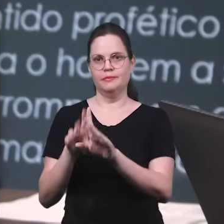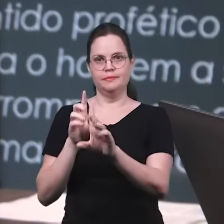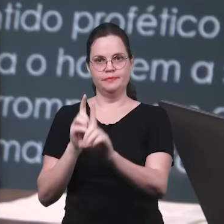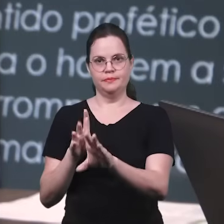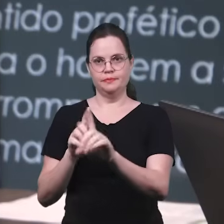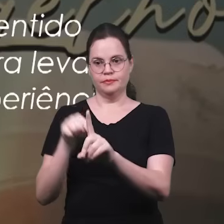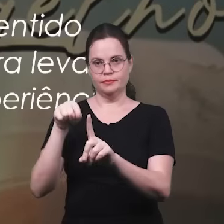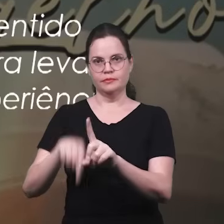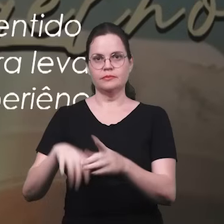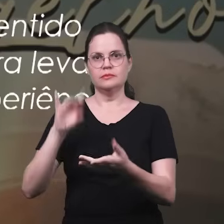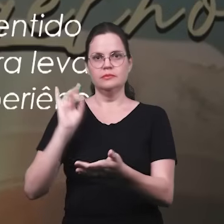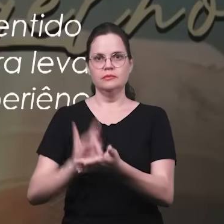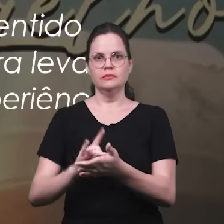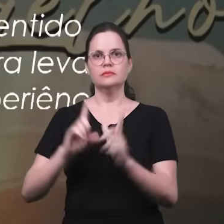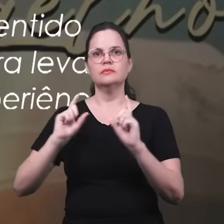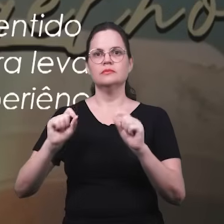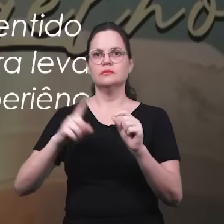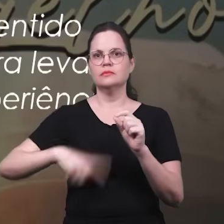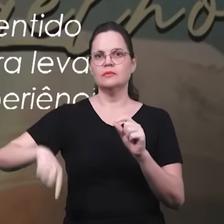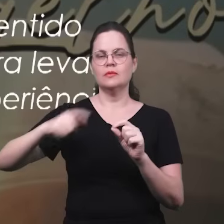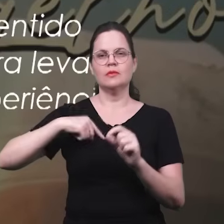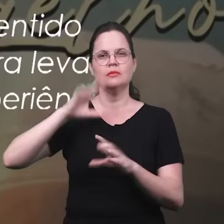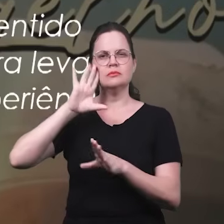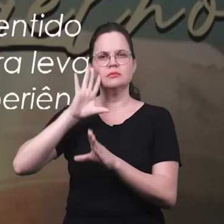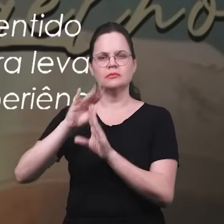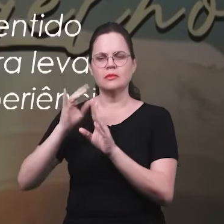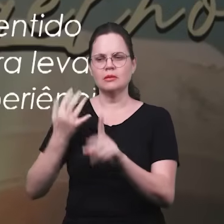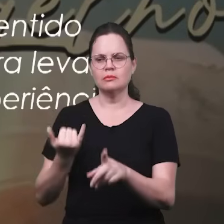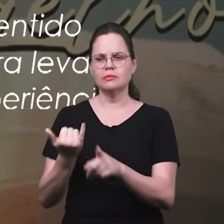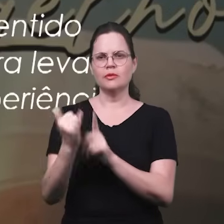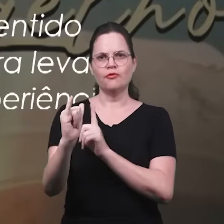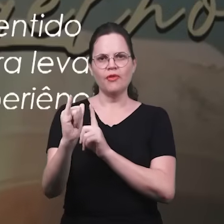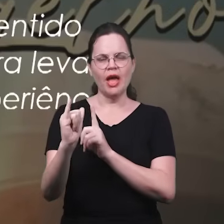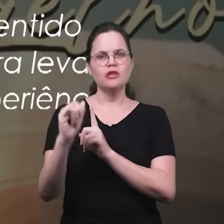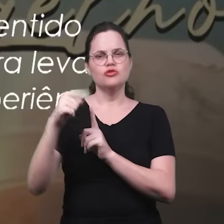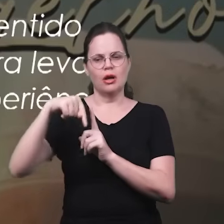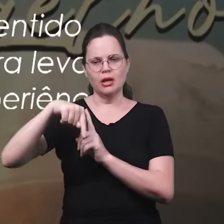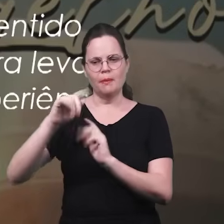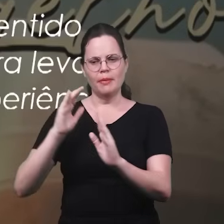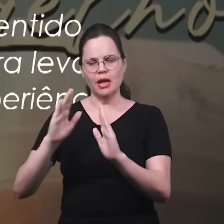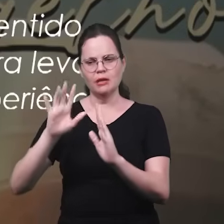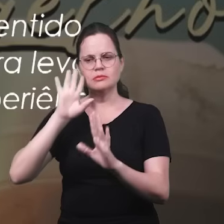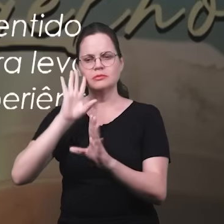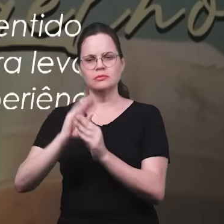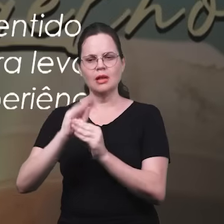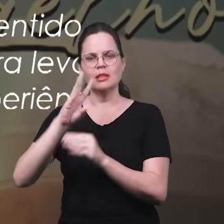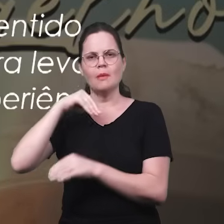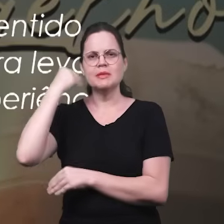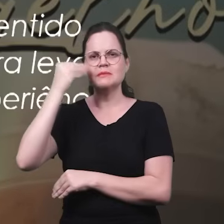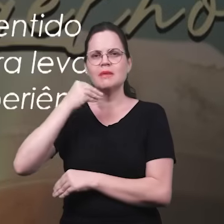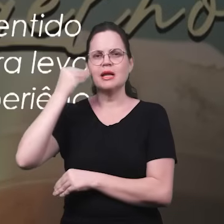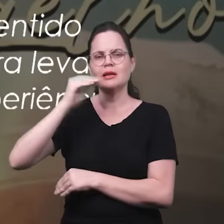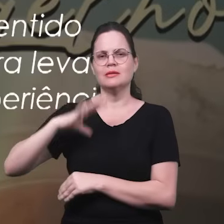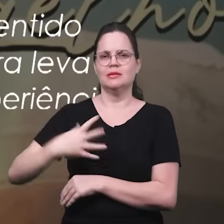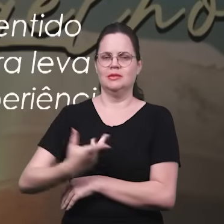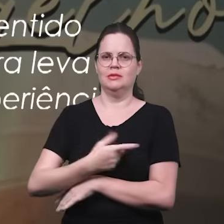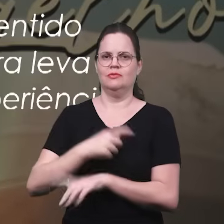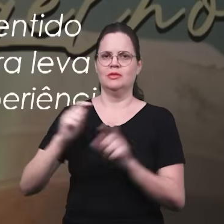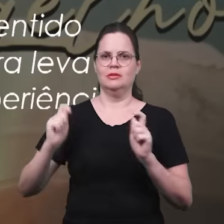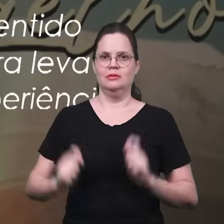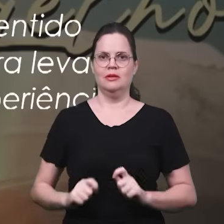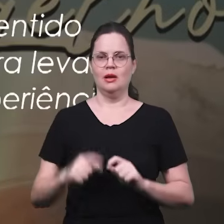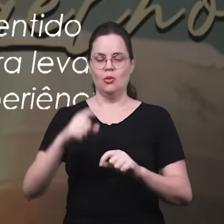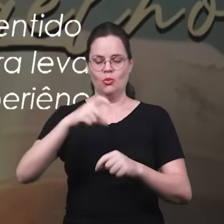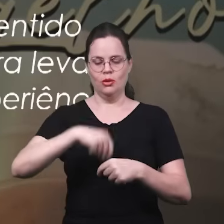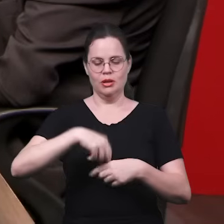sentido profético da palavra leva o homem a uma experiência de salvação. Quer dizer, o que é que nós vamos extrair